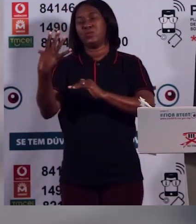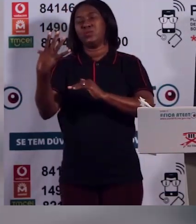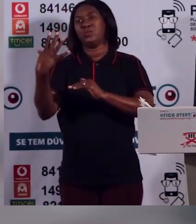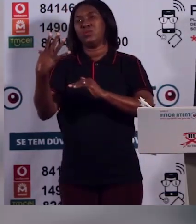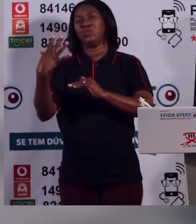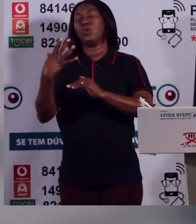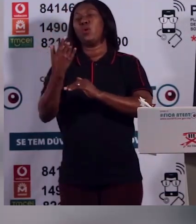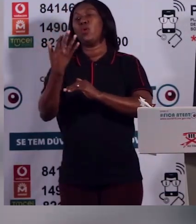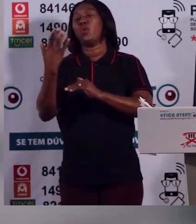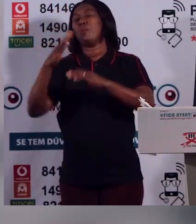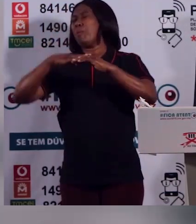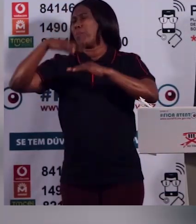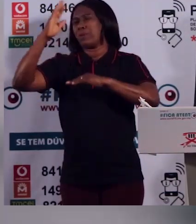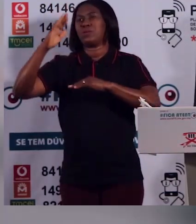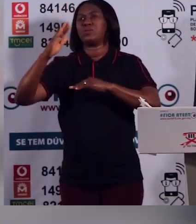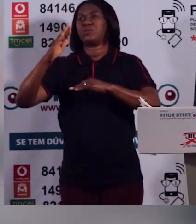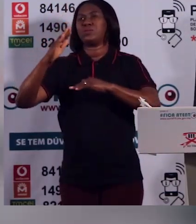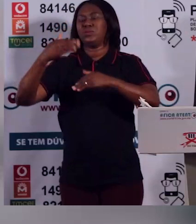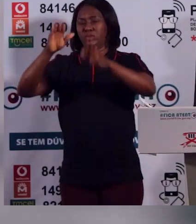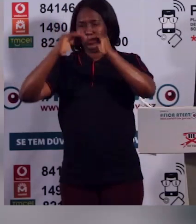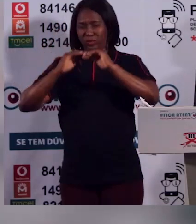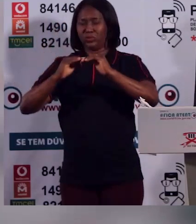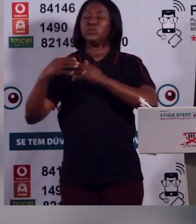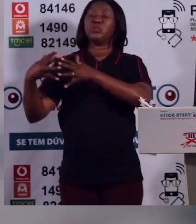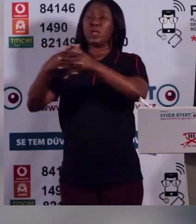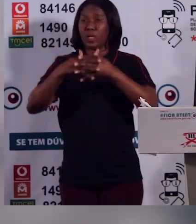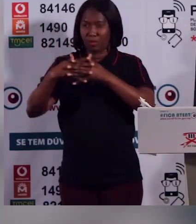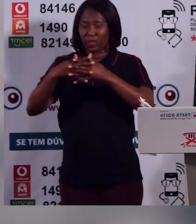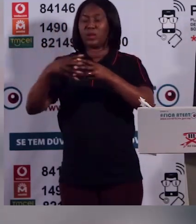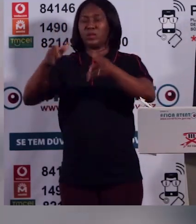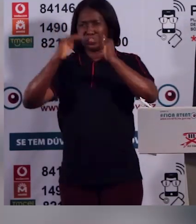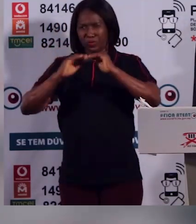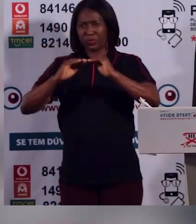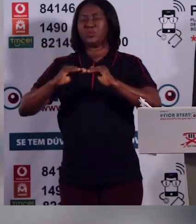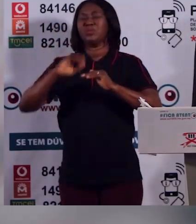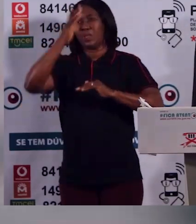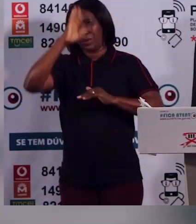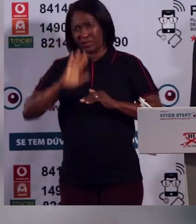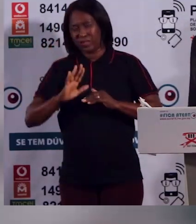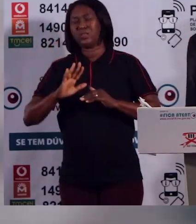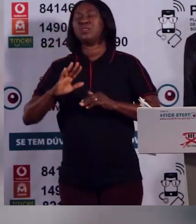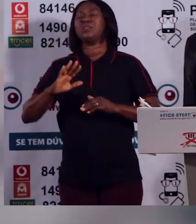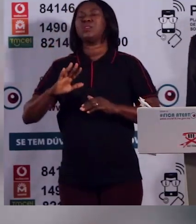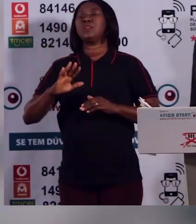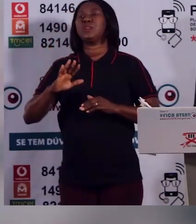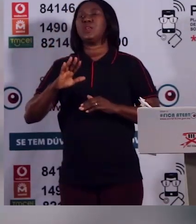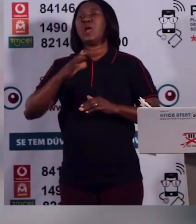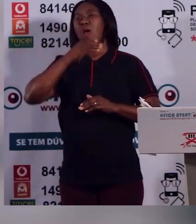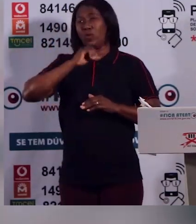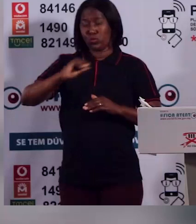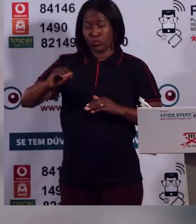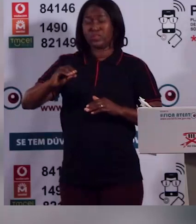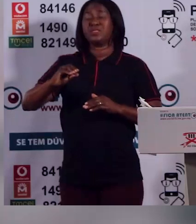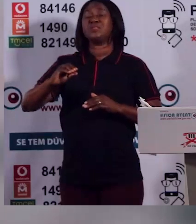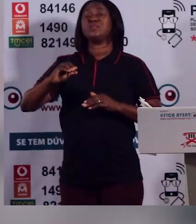a nível global, logo a seguir aos Estados Unidos da América, ao Brasil, à Rússia, à Índia e à Rússia, depois vem a África do